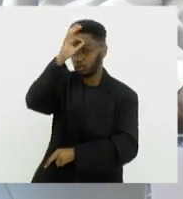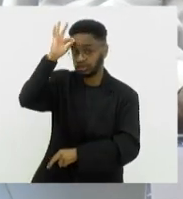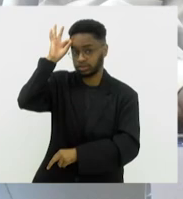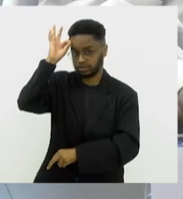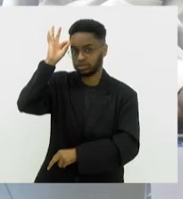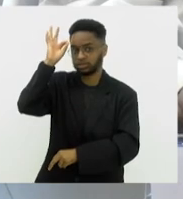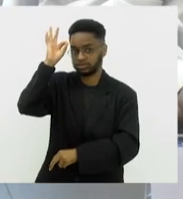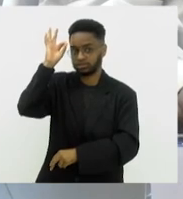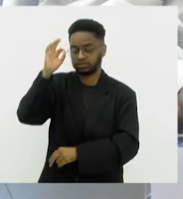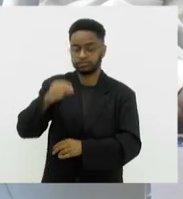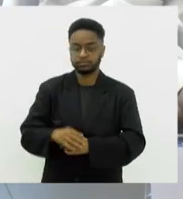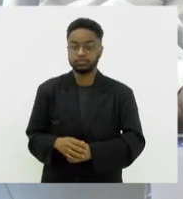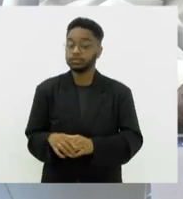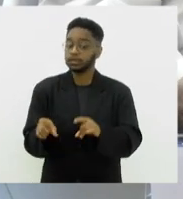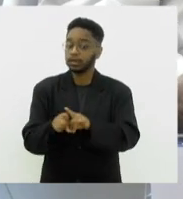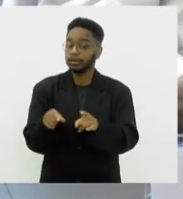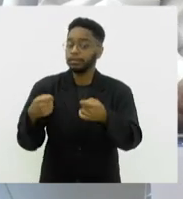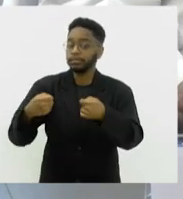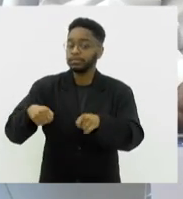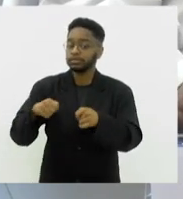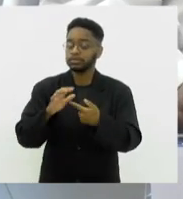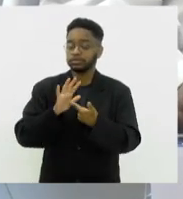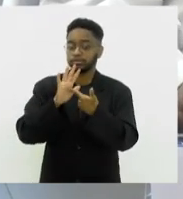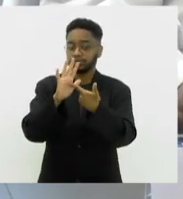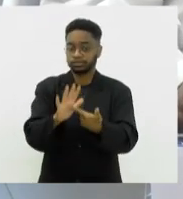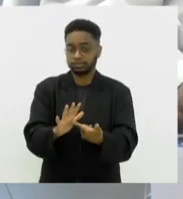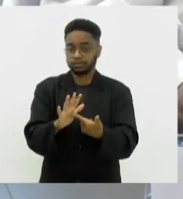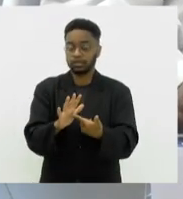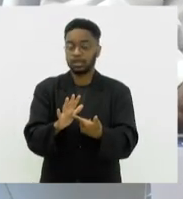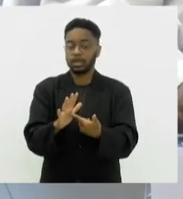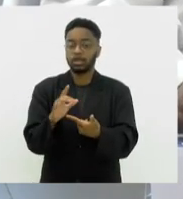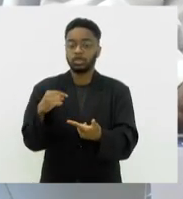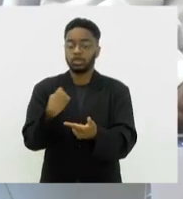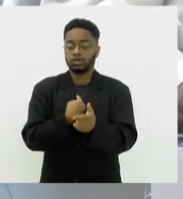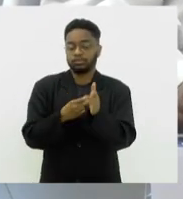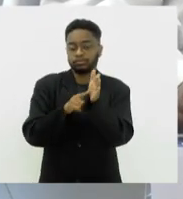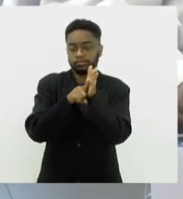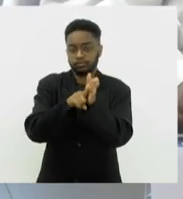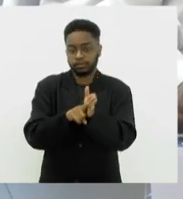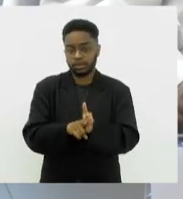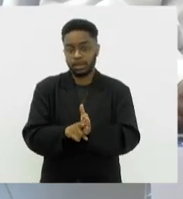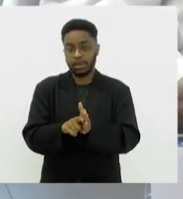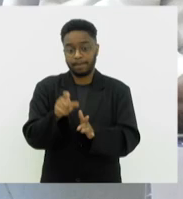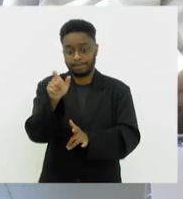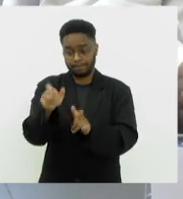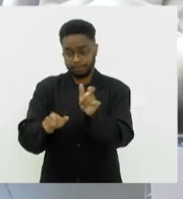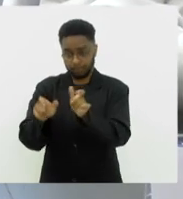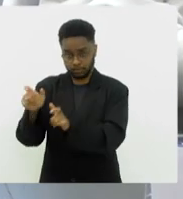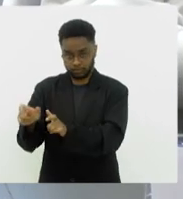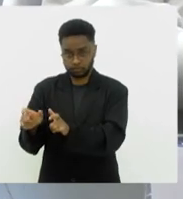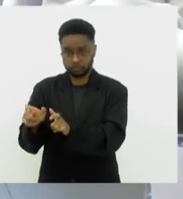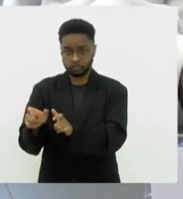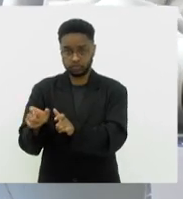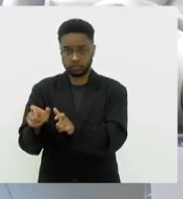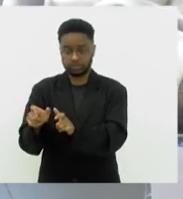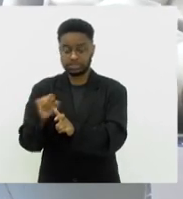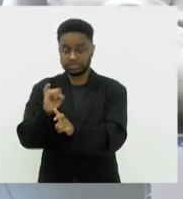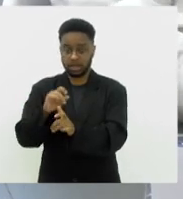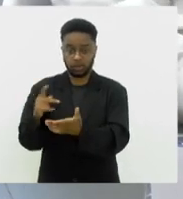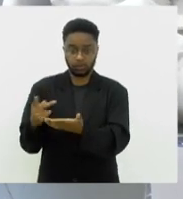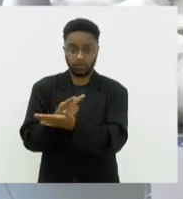e é preciso destacar também de acordo com o que restou apurado que as vítimas eh por aprisionamento